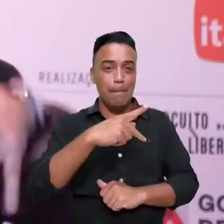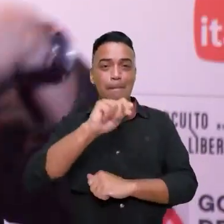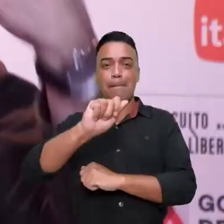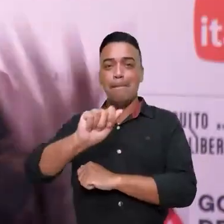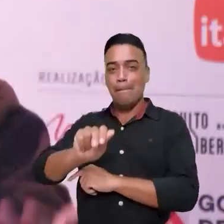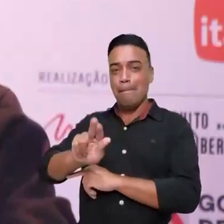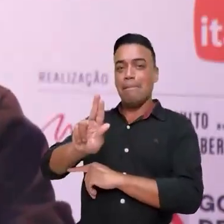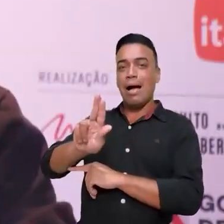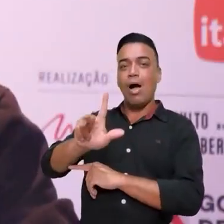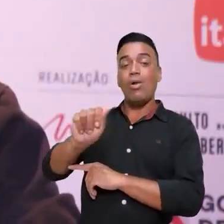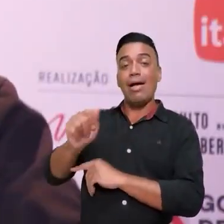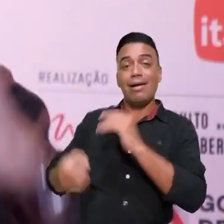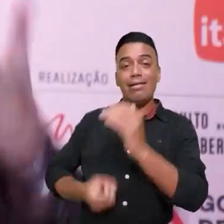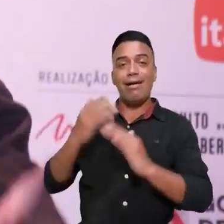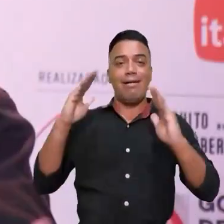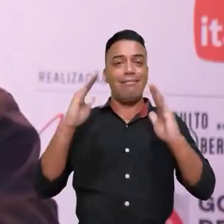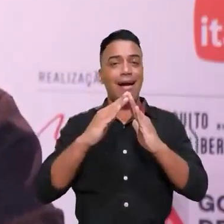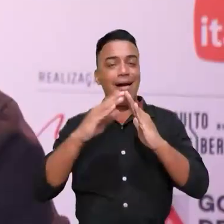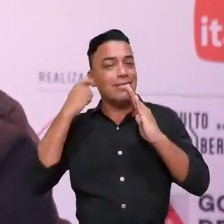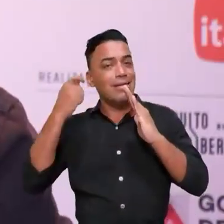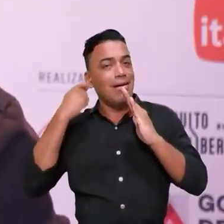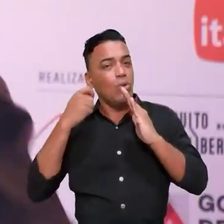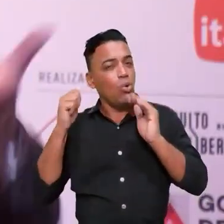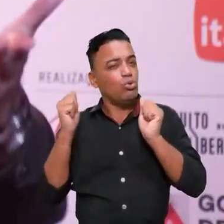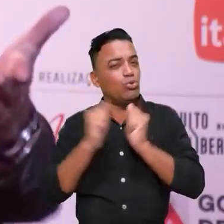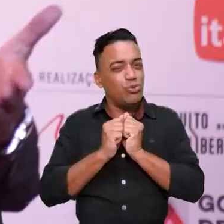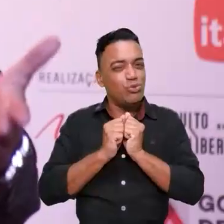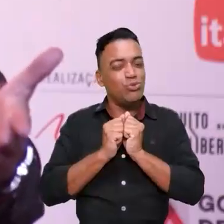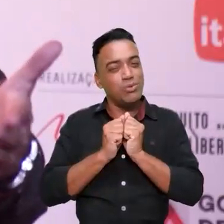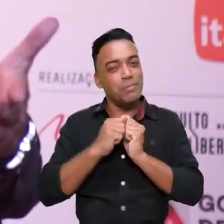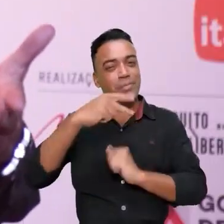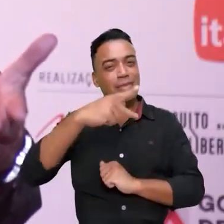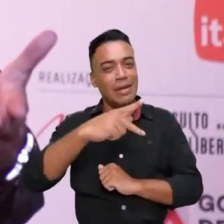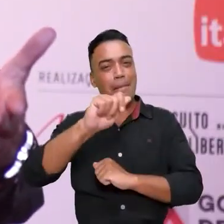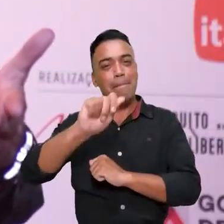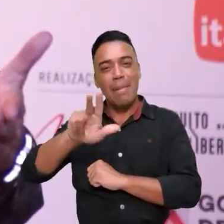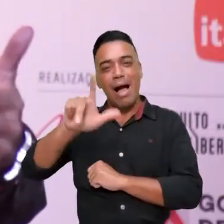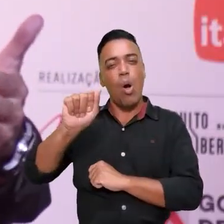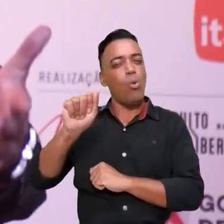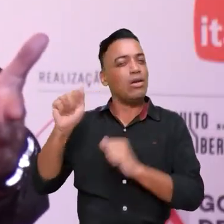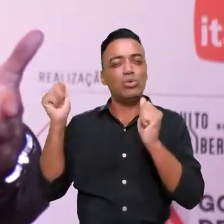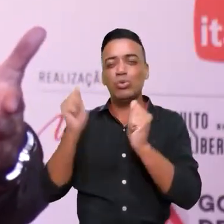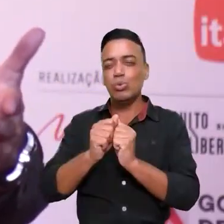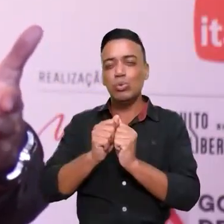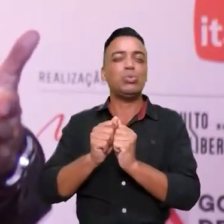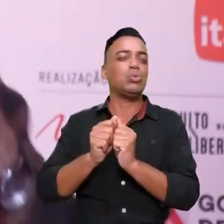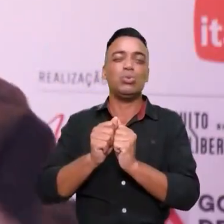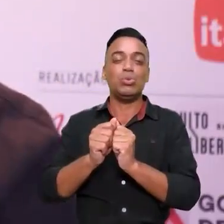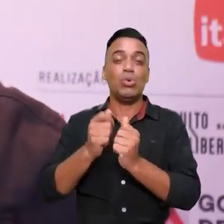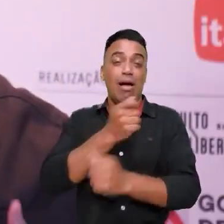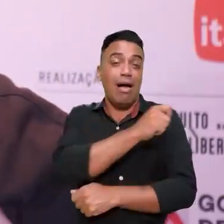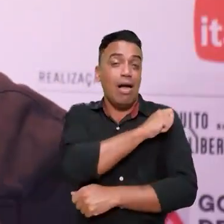gente criar a Casa do Ator, né, para a gente estar junto, enfim. Então, Paula Sá, que não me solta a mão de jeito nenhum, foi minha aluna na PUC.